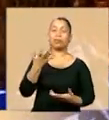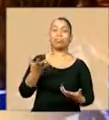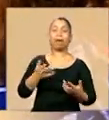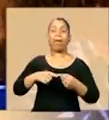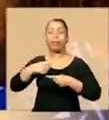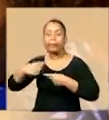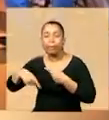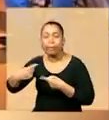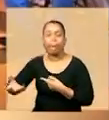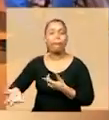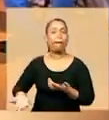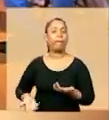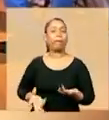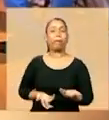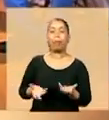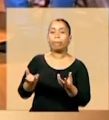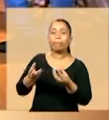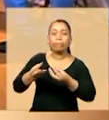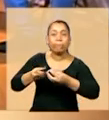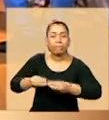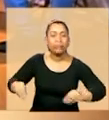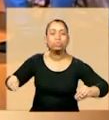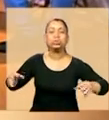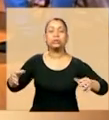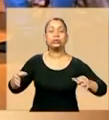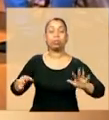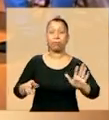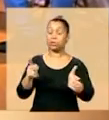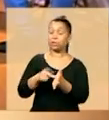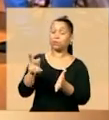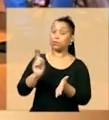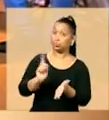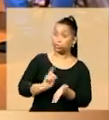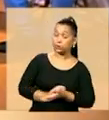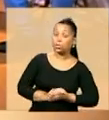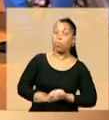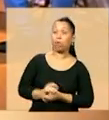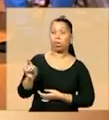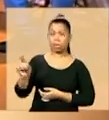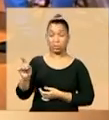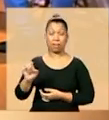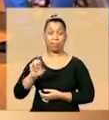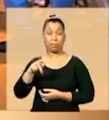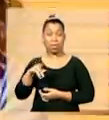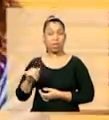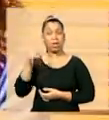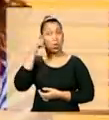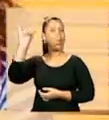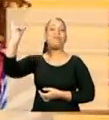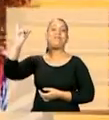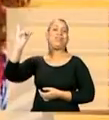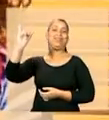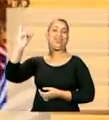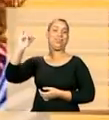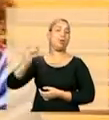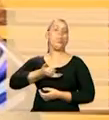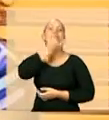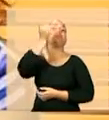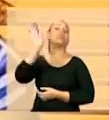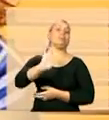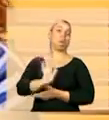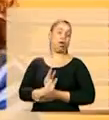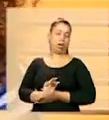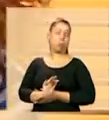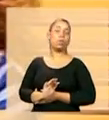serviço dele, prejudica o rendimento dele, e na verdade não. Na verdade, aquele equipamento não evita acidentes, né? Nós